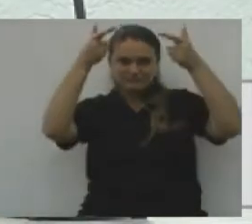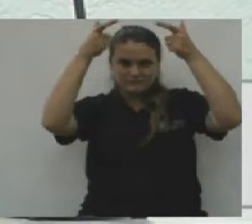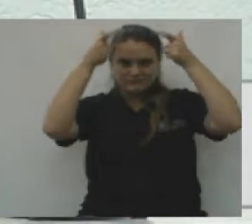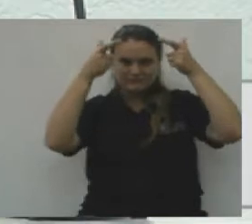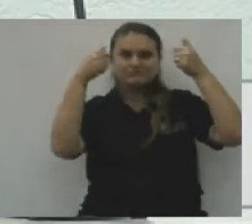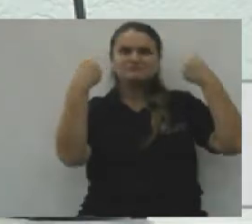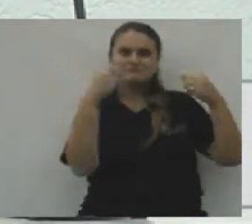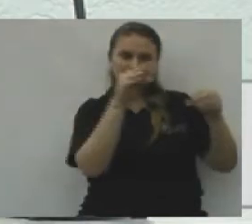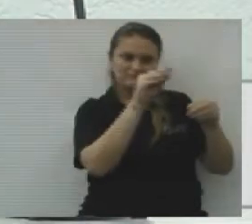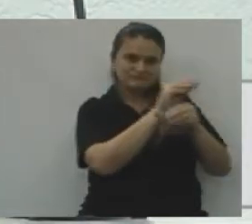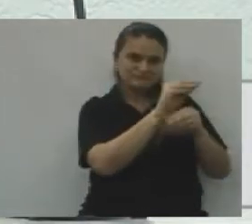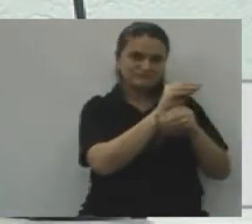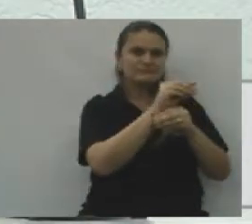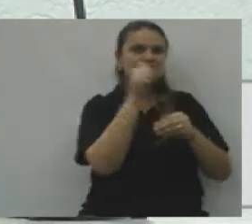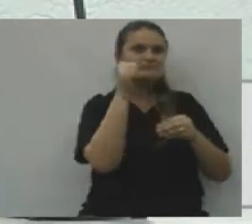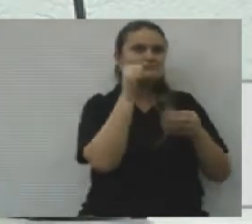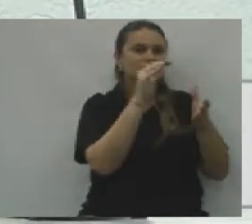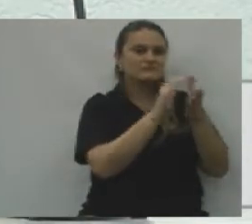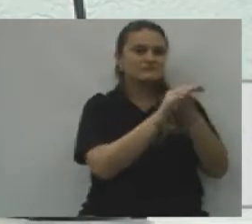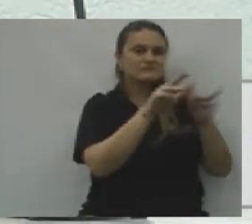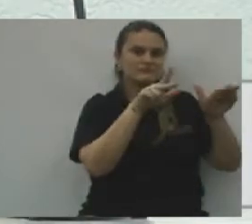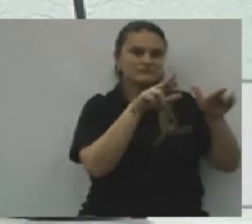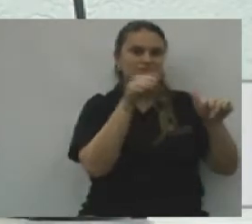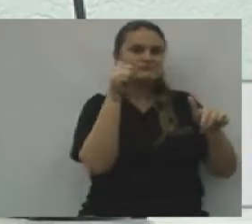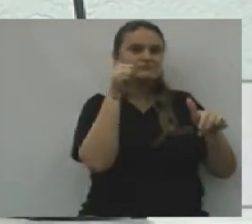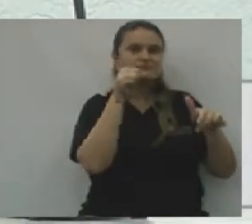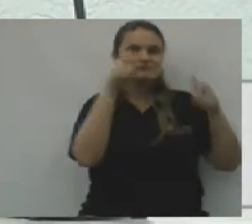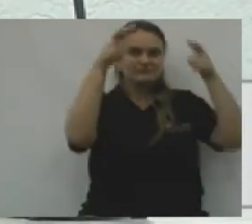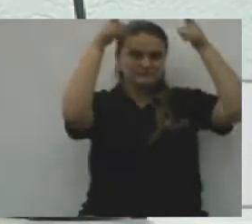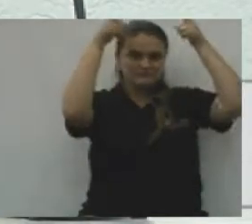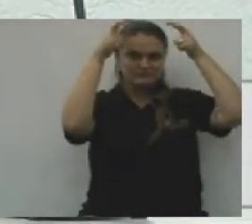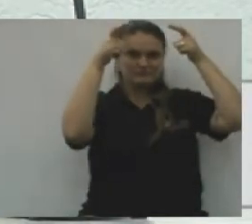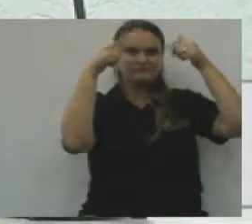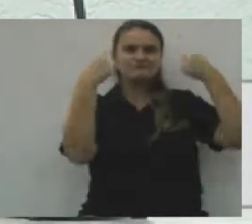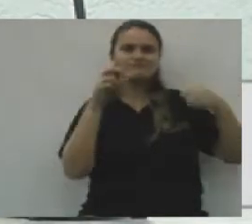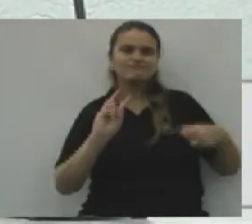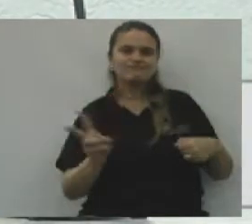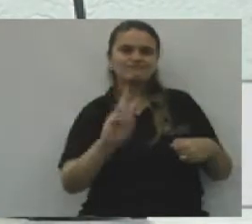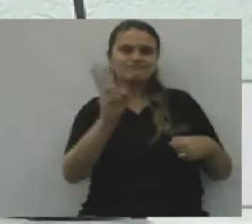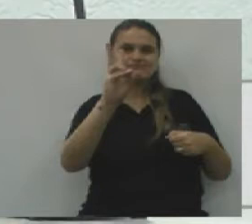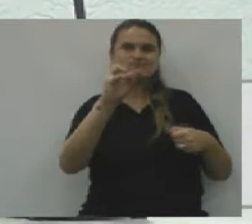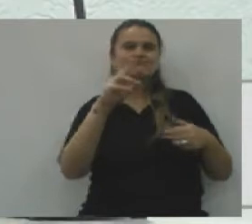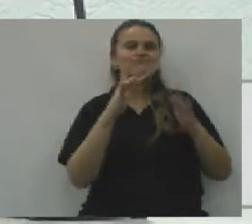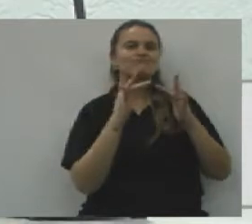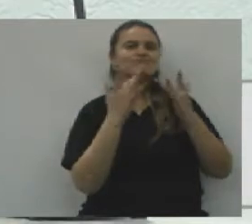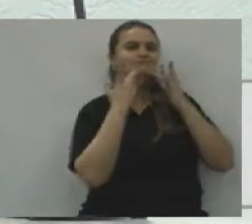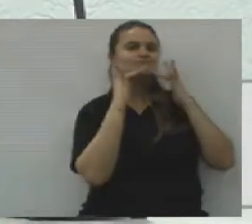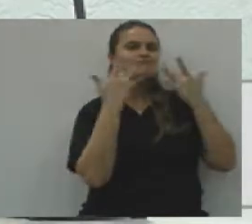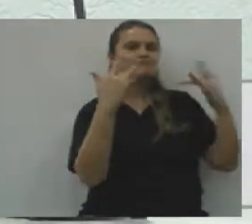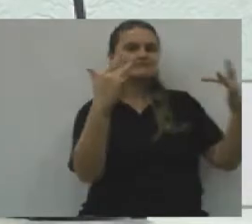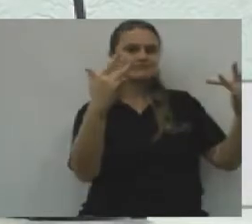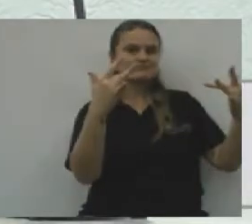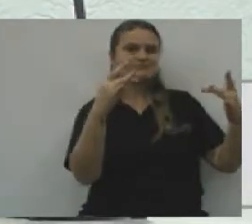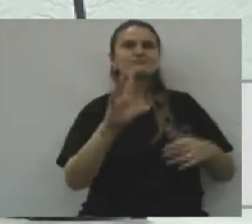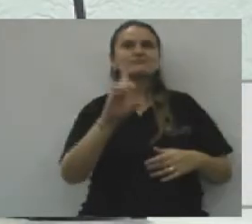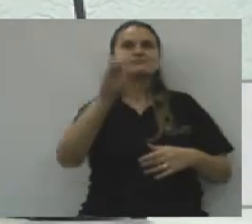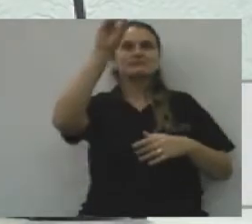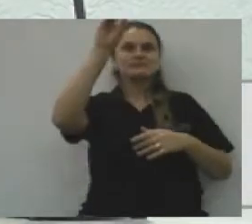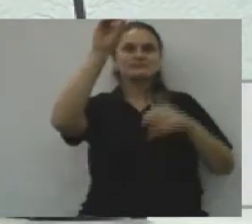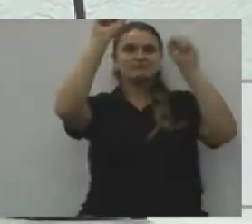sua esposa como rainha, pois o seu valor excede ao de muitas joias preciosas. Deus